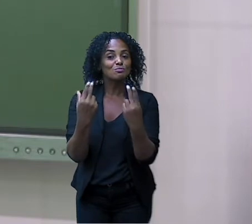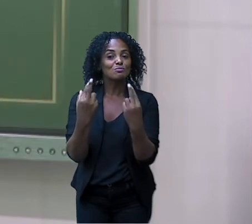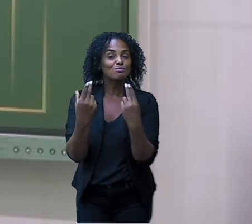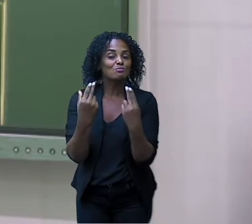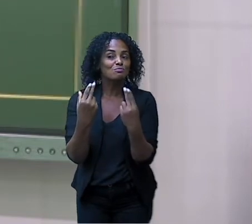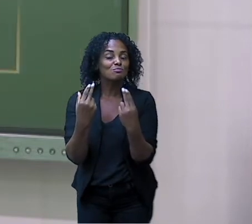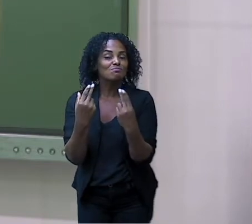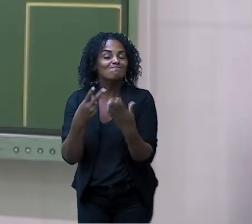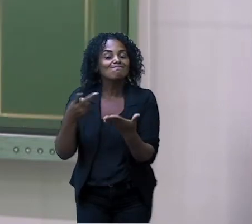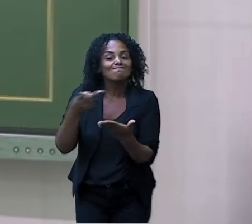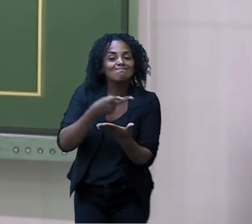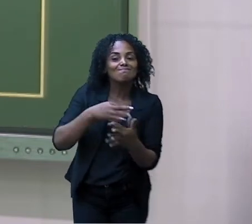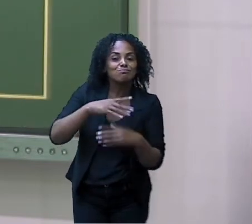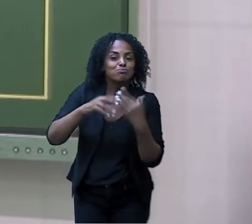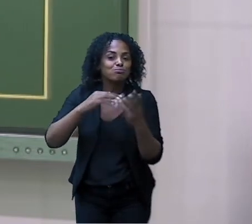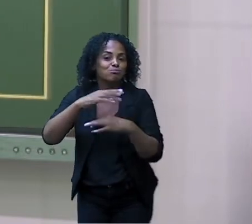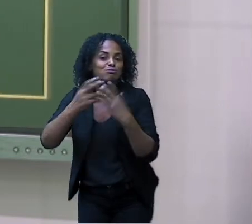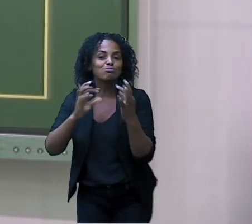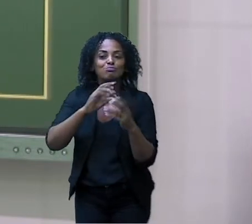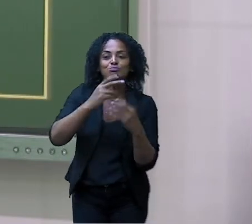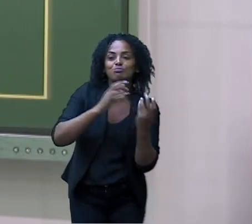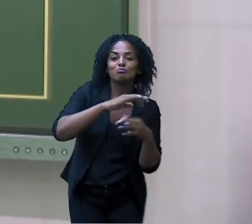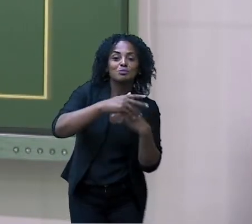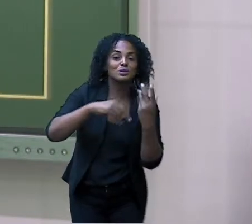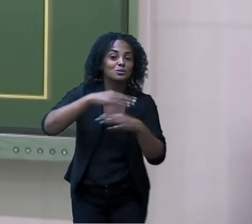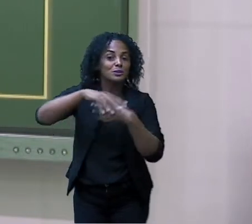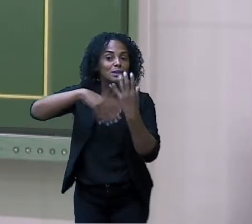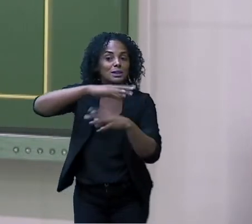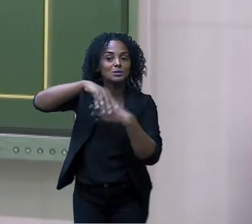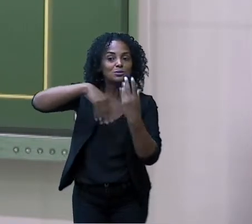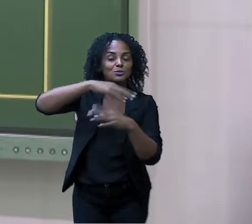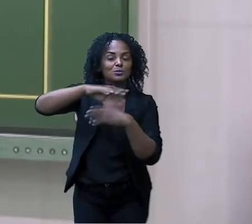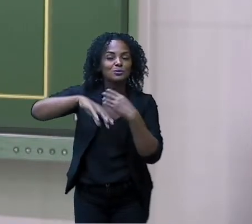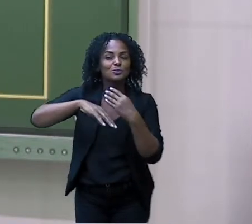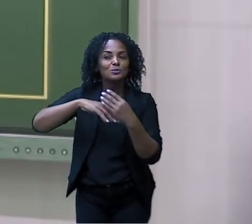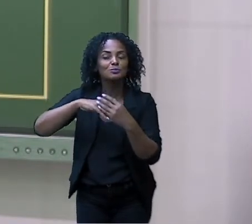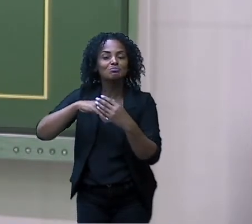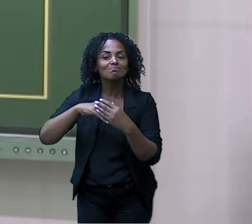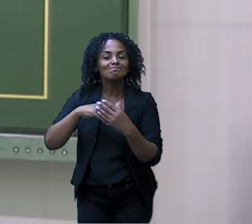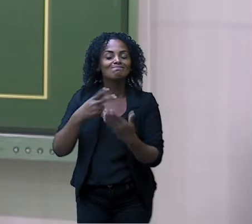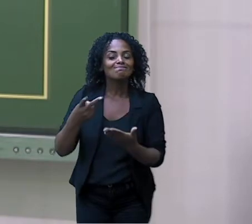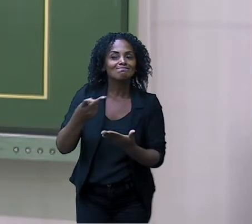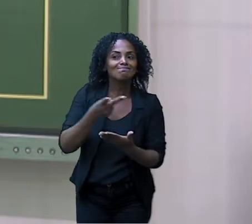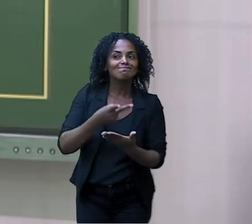Vamos lá, embaralhando. Vamos ver como é que está a memória do César hoje.